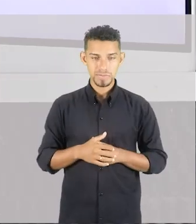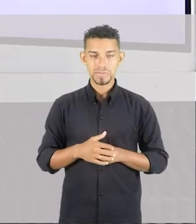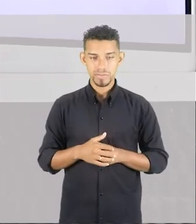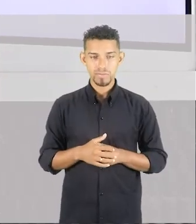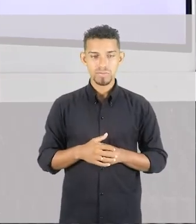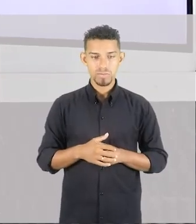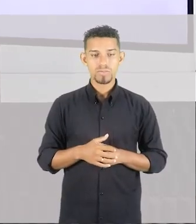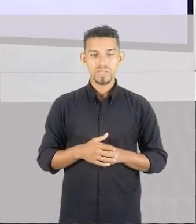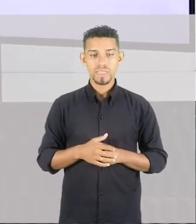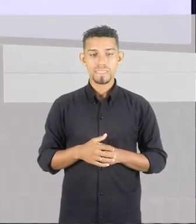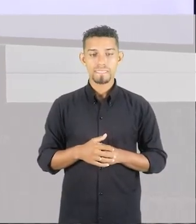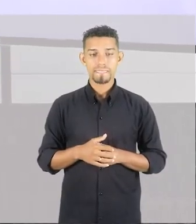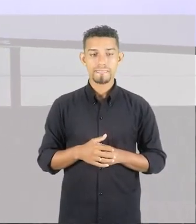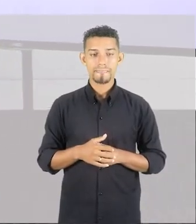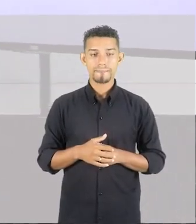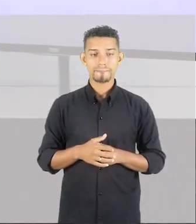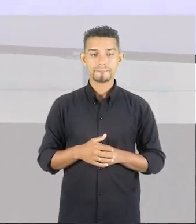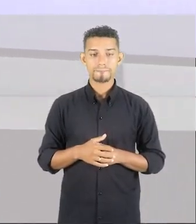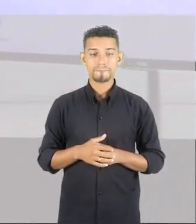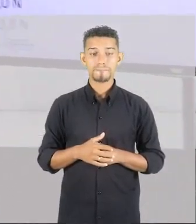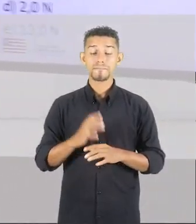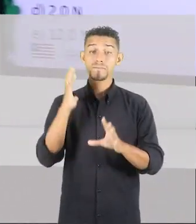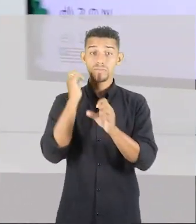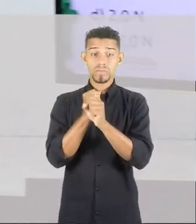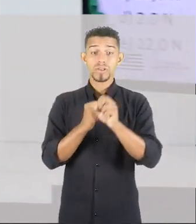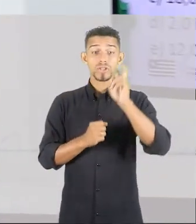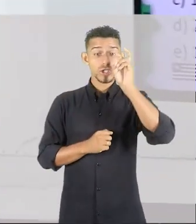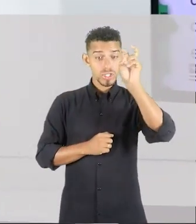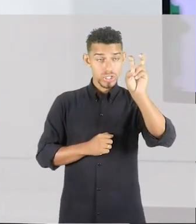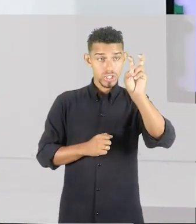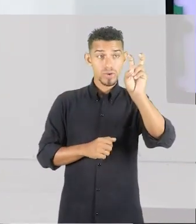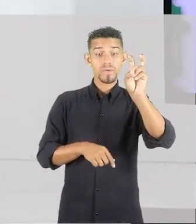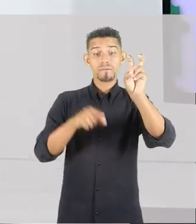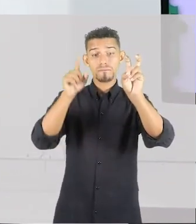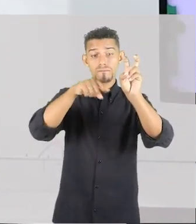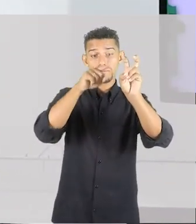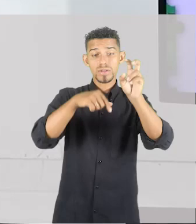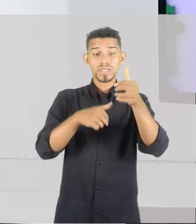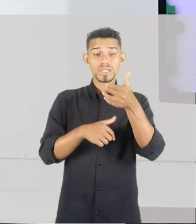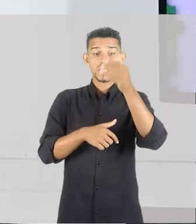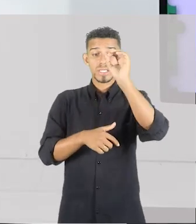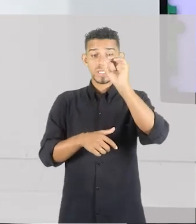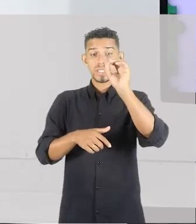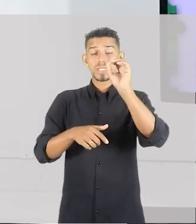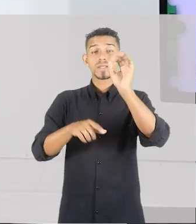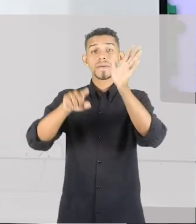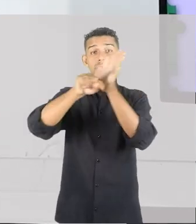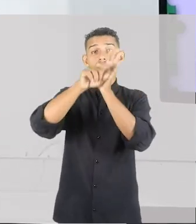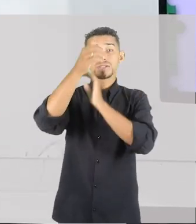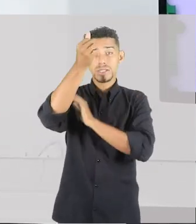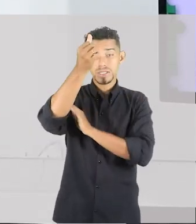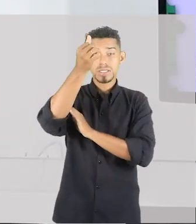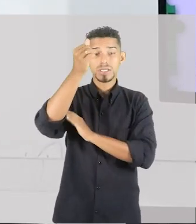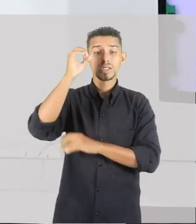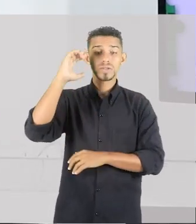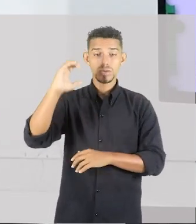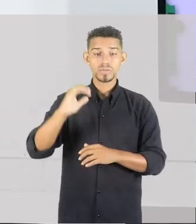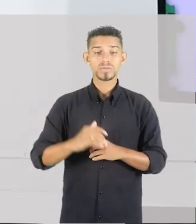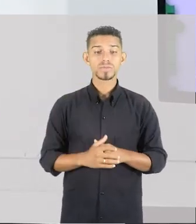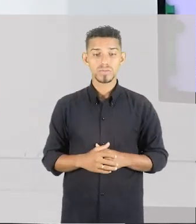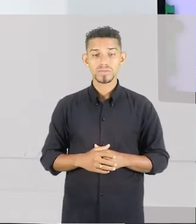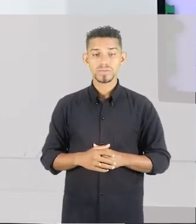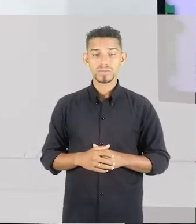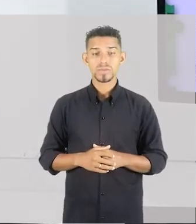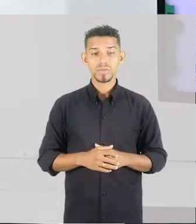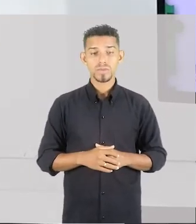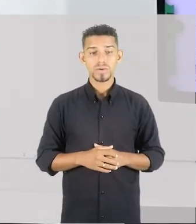na verdade, aqui eu tenho 5 vezes 10 elevado a menos 6 coulombs. Não pode ser em microcoulombs, tem que ser